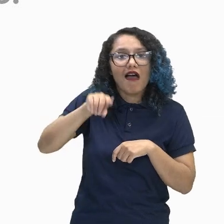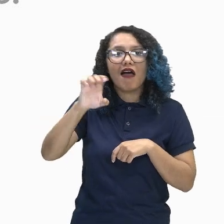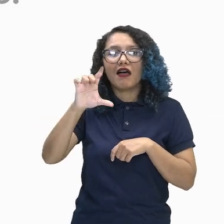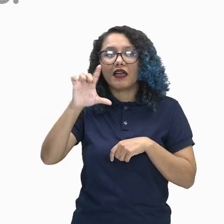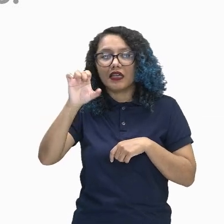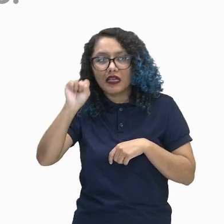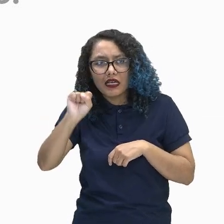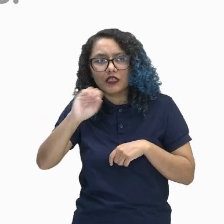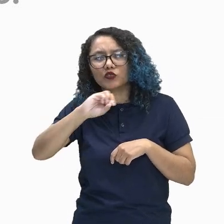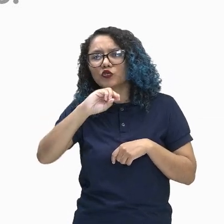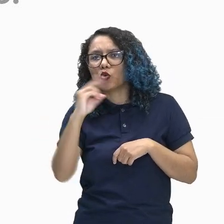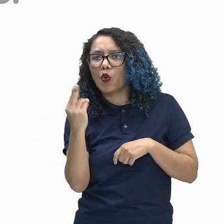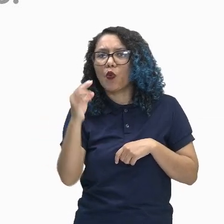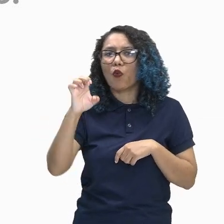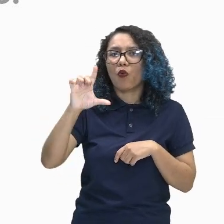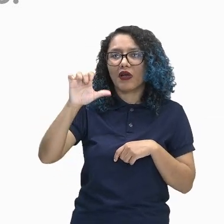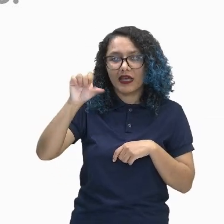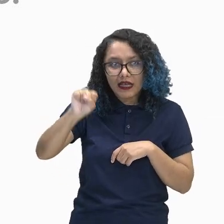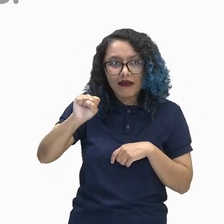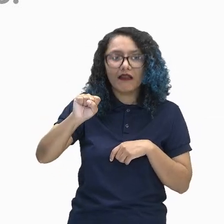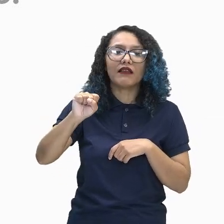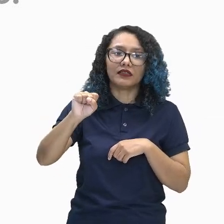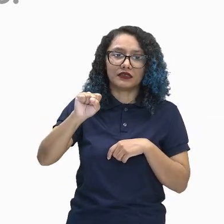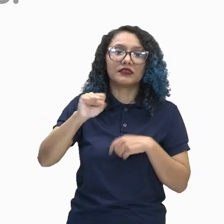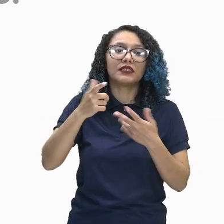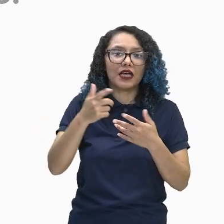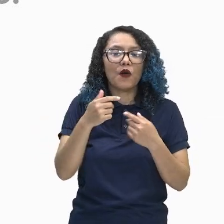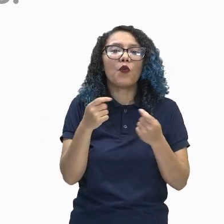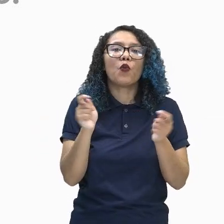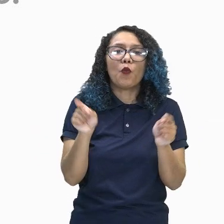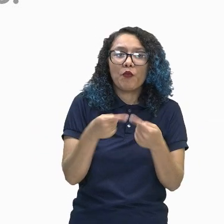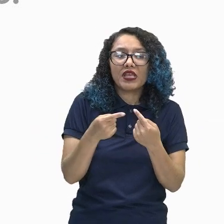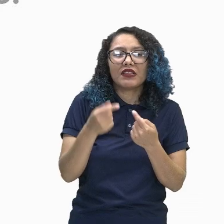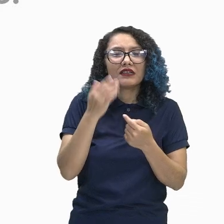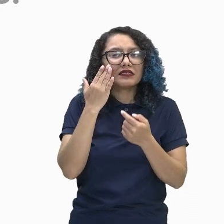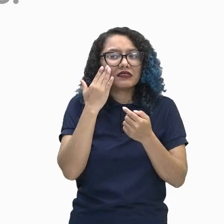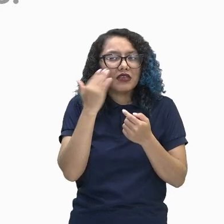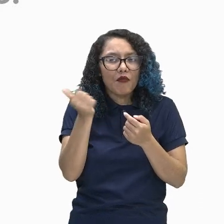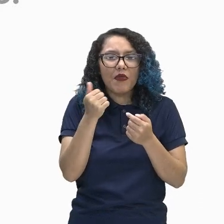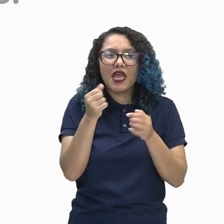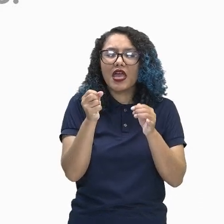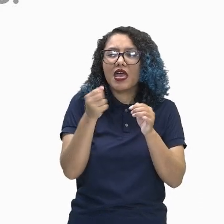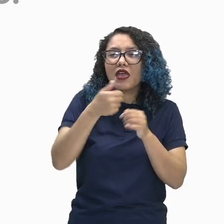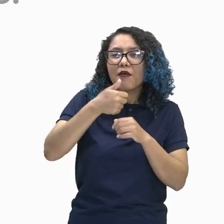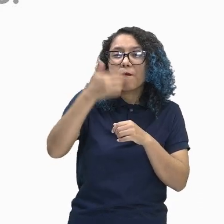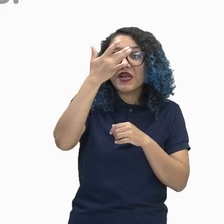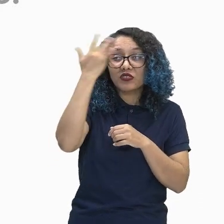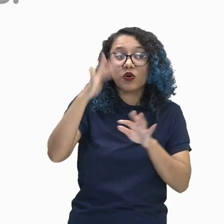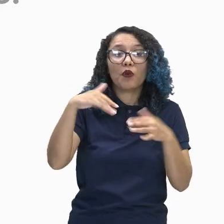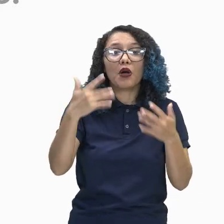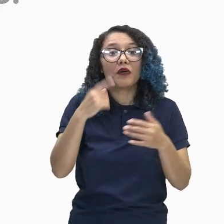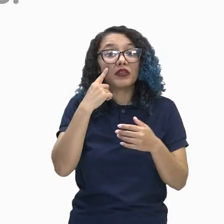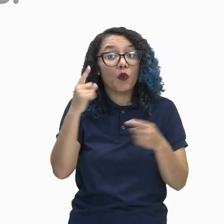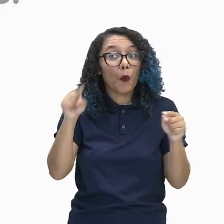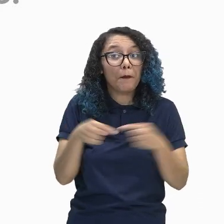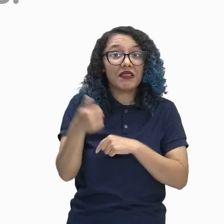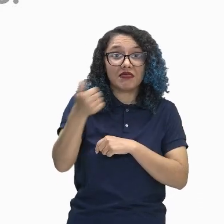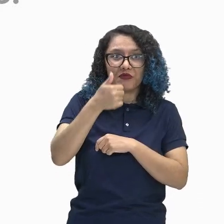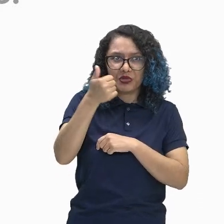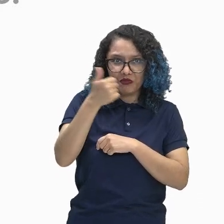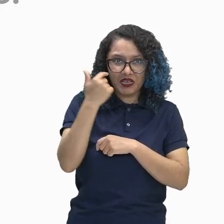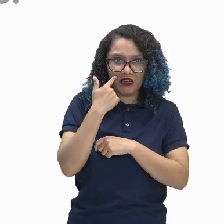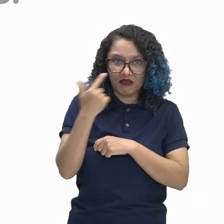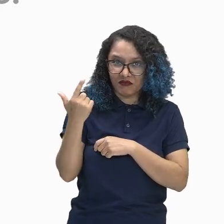a gente a identificar a pessoa. Eu é um pronome aí de primeira pessoa. Então, sabemos que